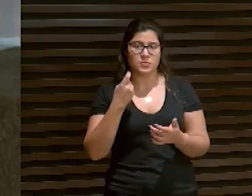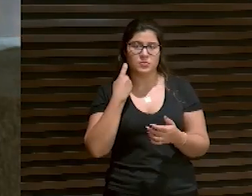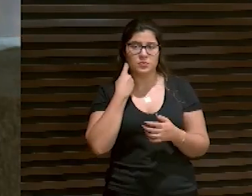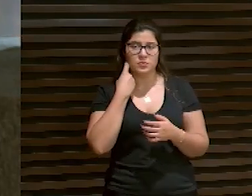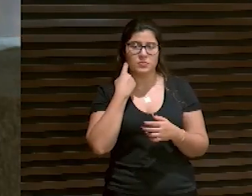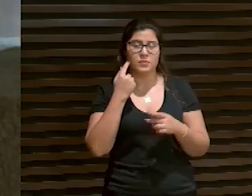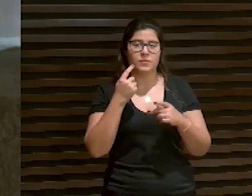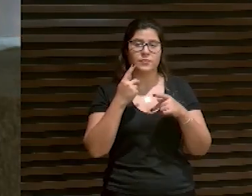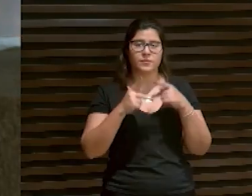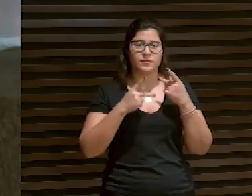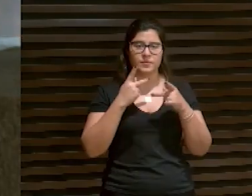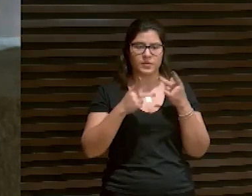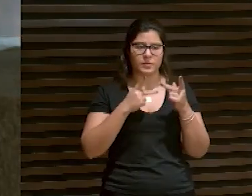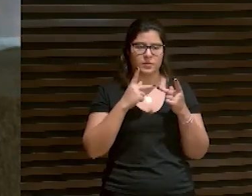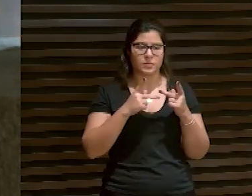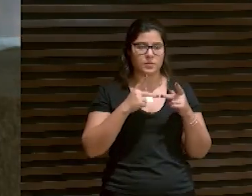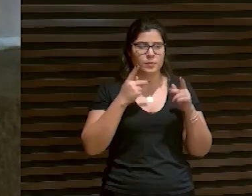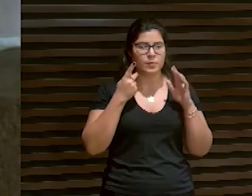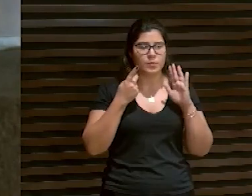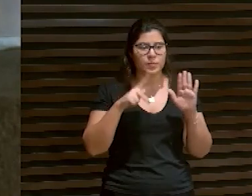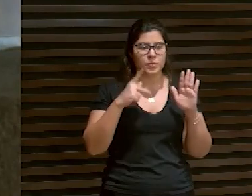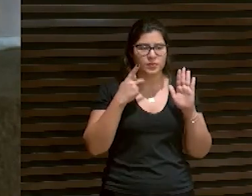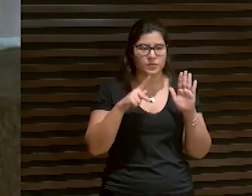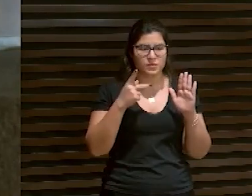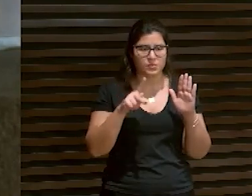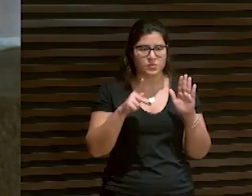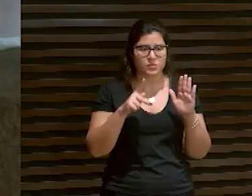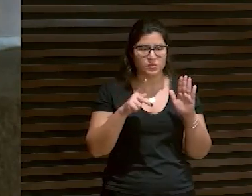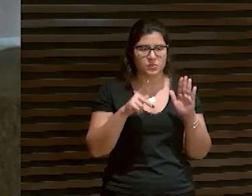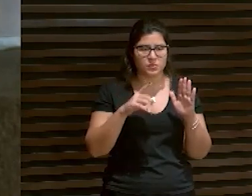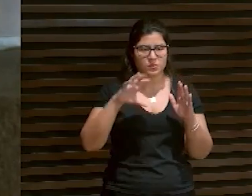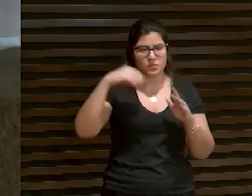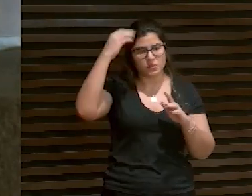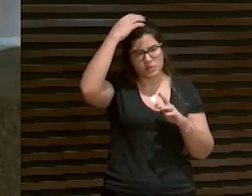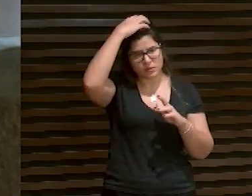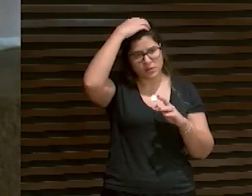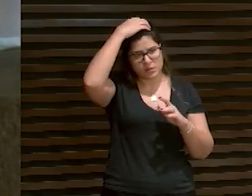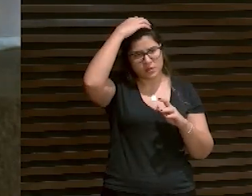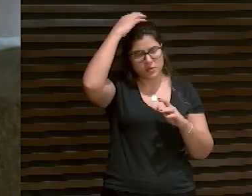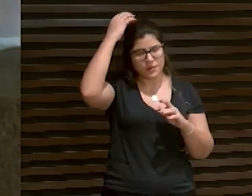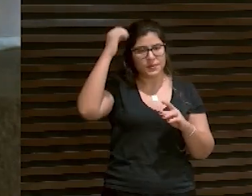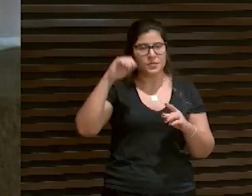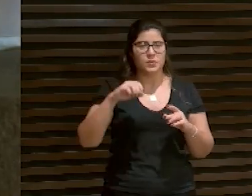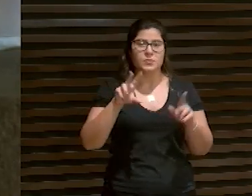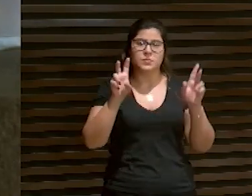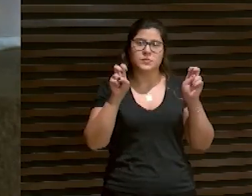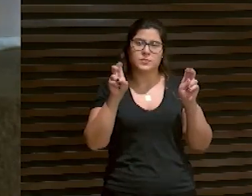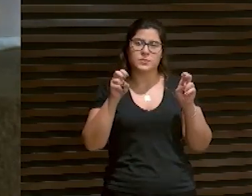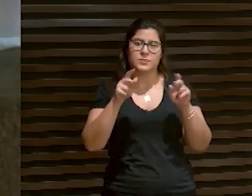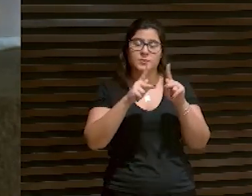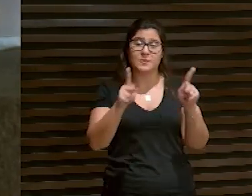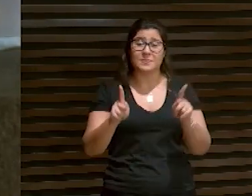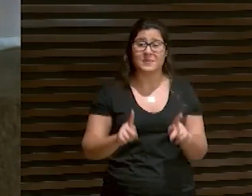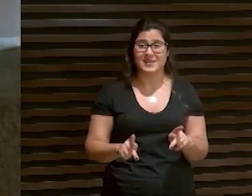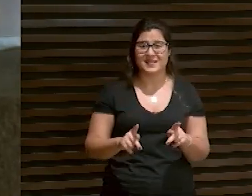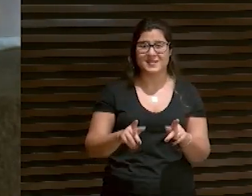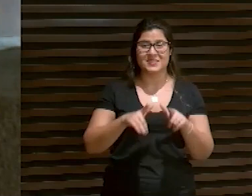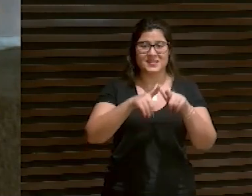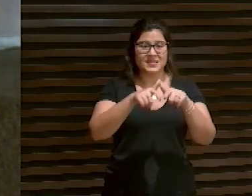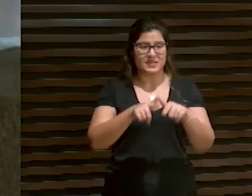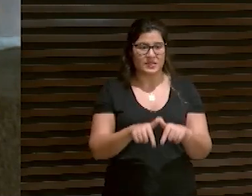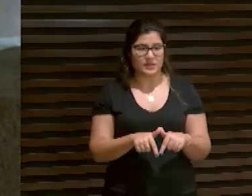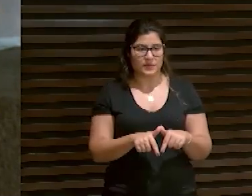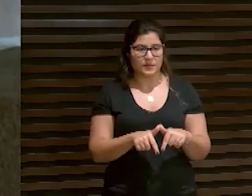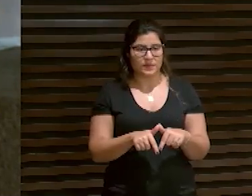ele profetizou no reinado de Jeroboão II a paz sobre Israel. E Deus trouxe paz sobre Israel após a profecia de